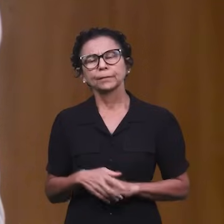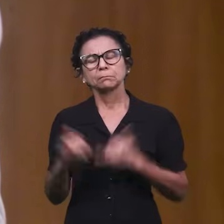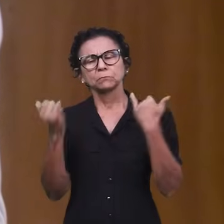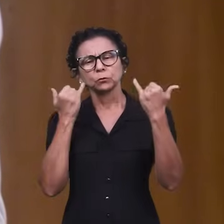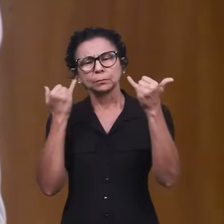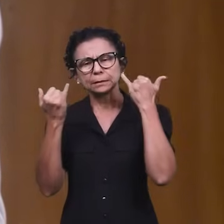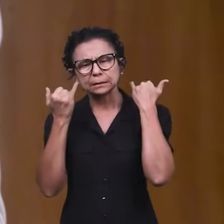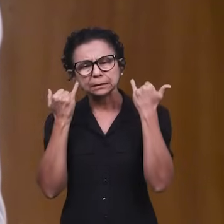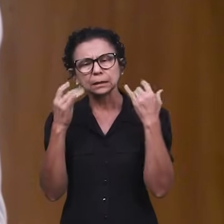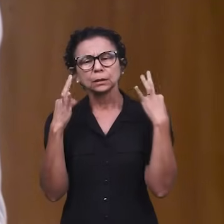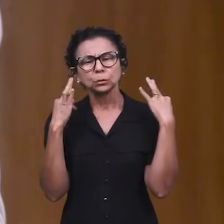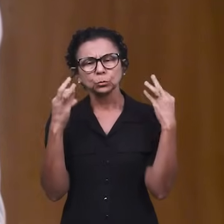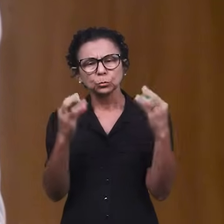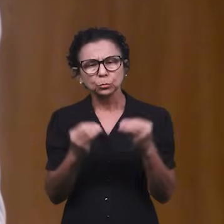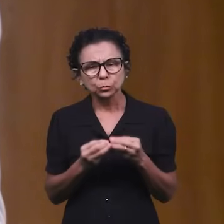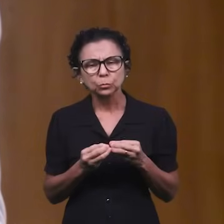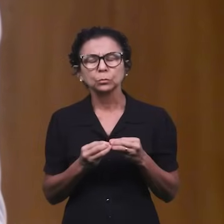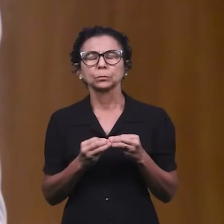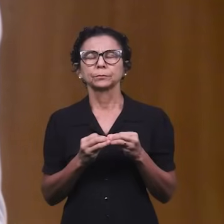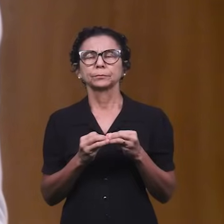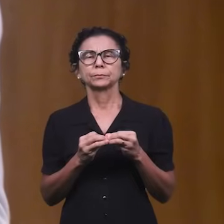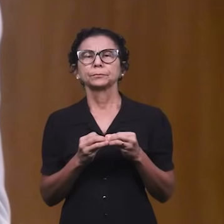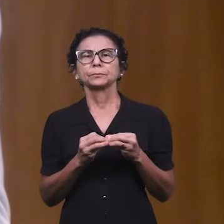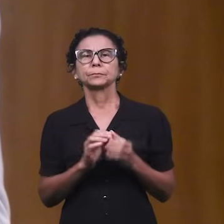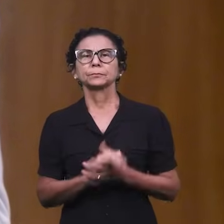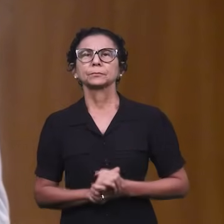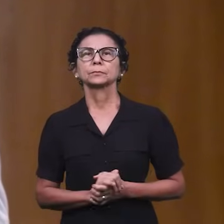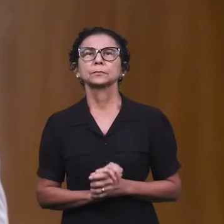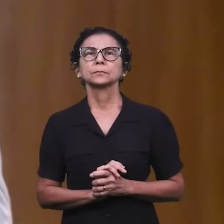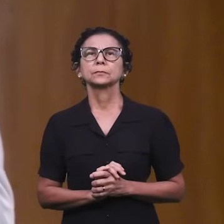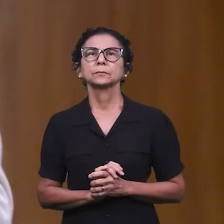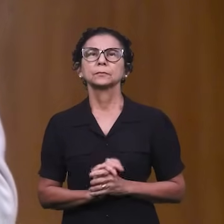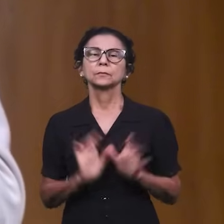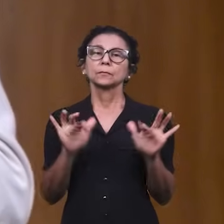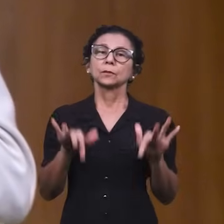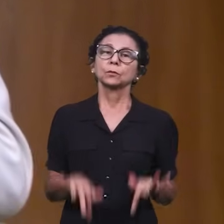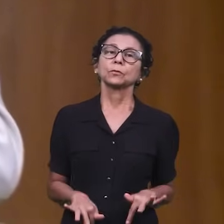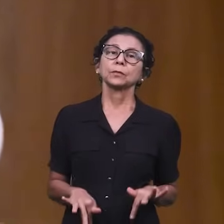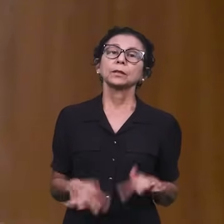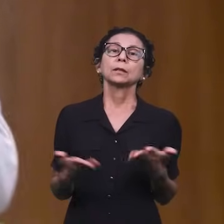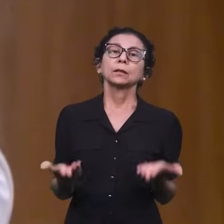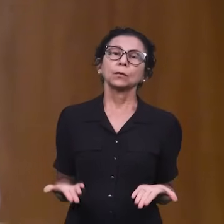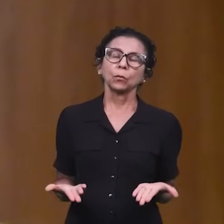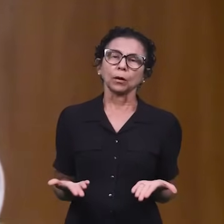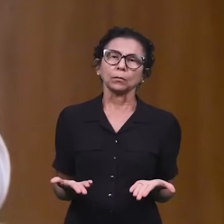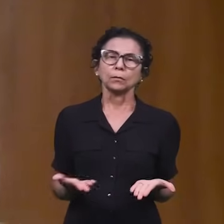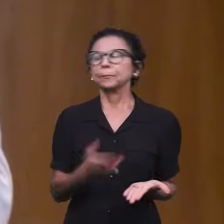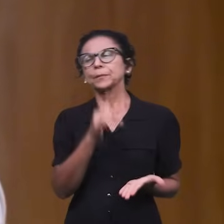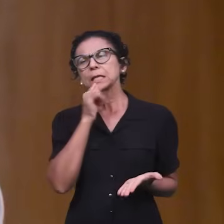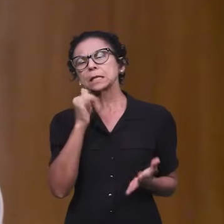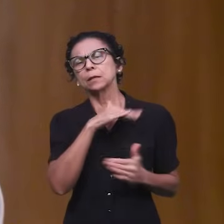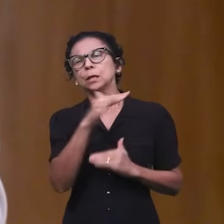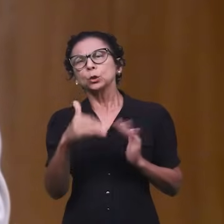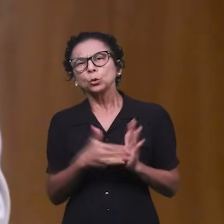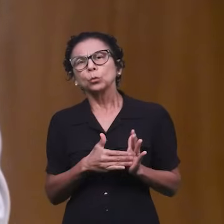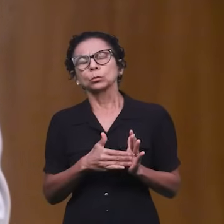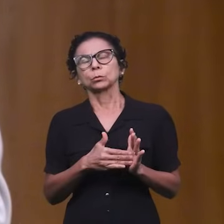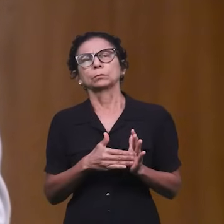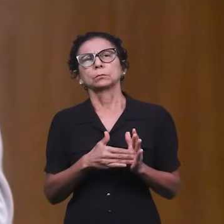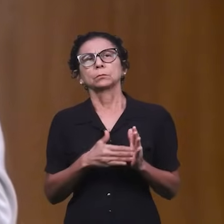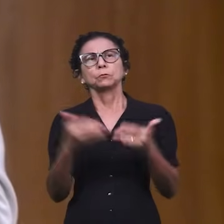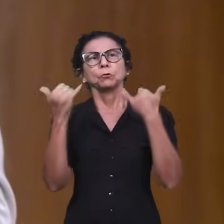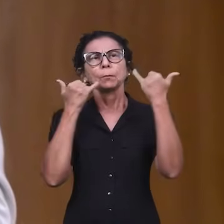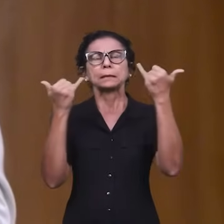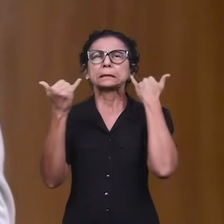ouviu, o fim é teme a Deus. Ou seja, de tudo que você ouviu, você não entendeu nada, mas se